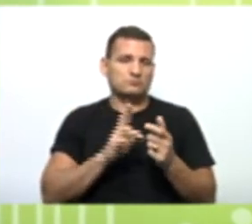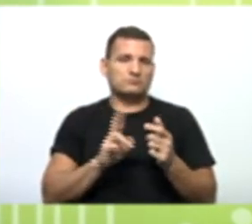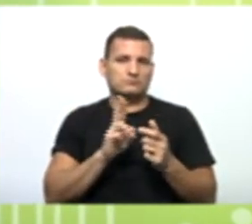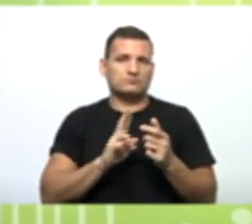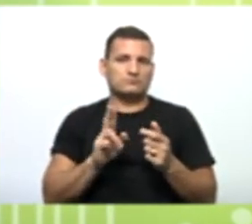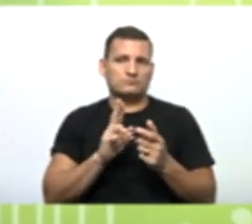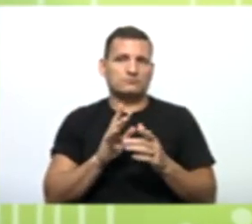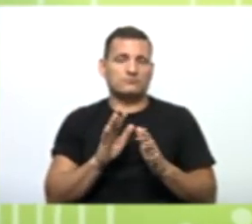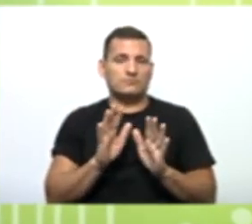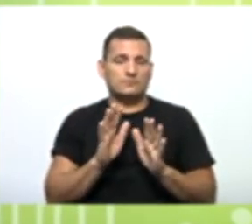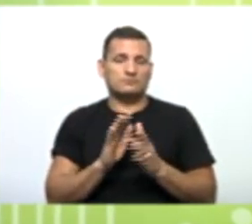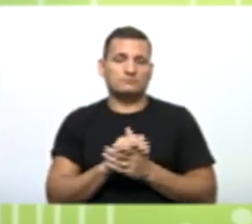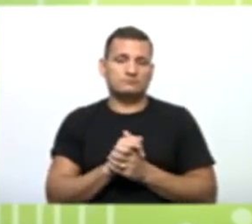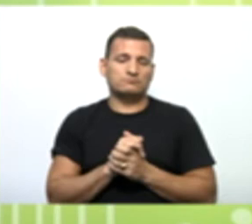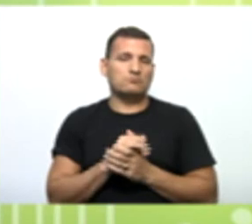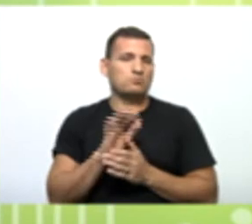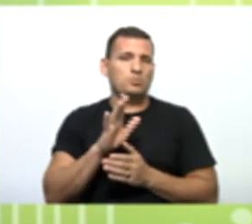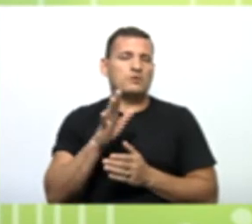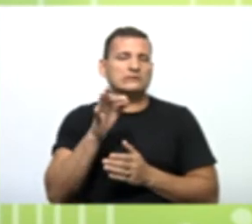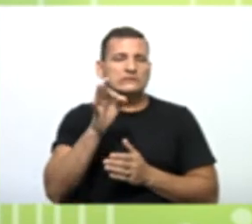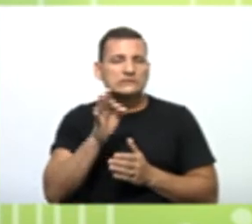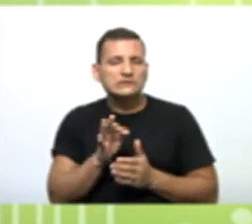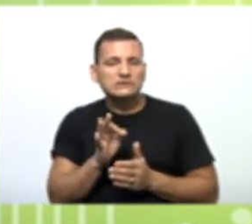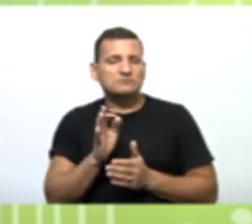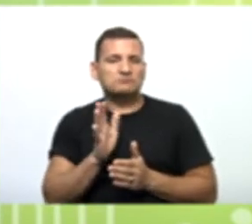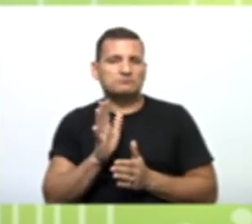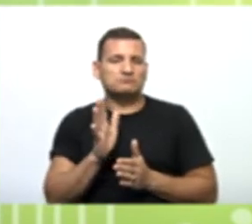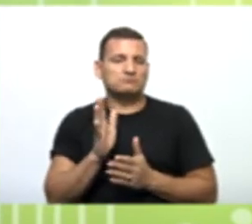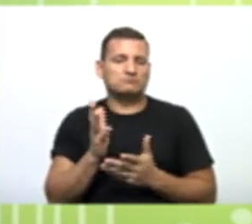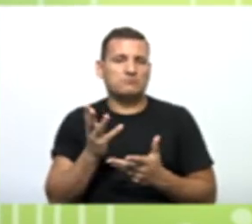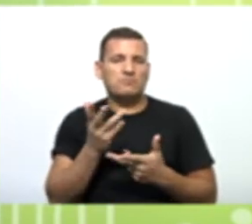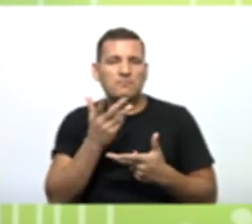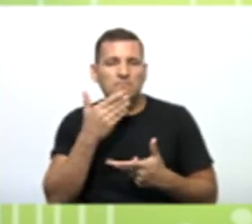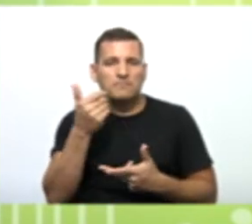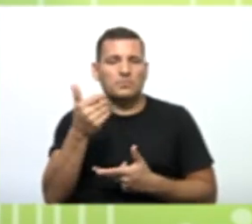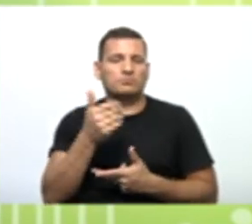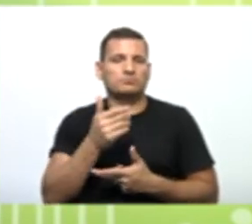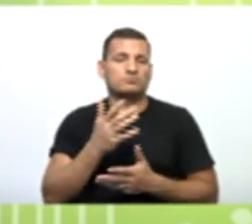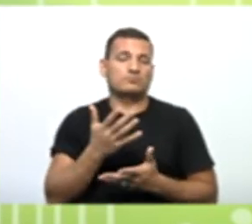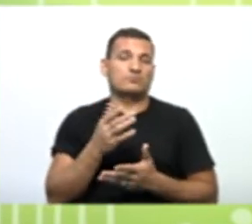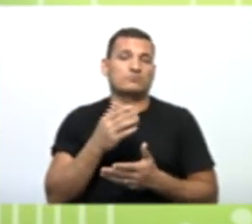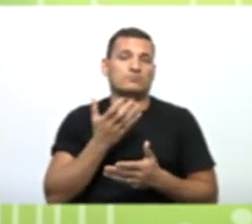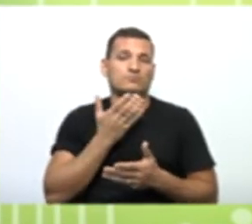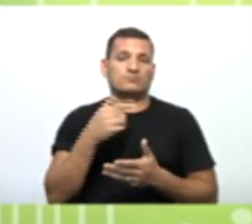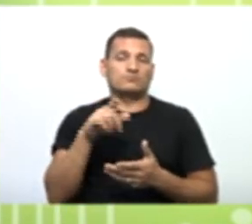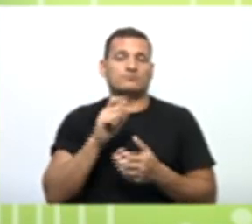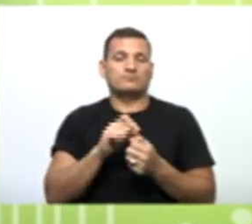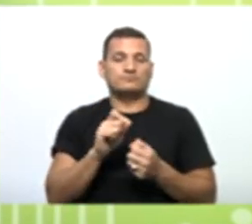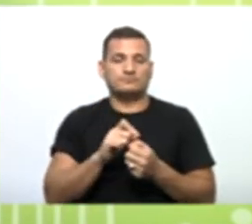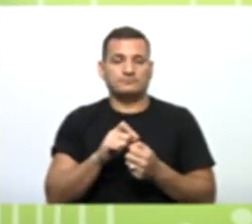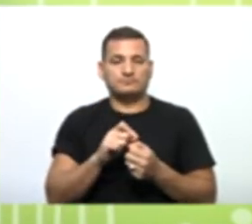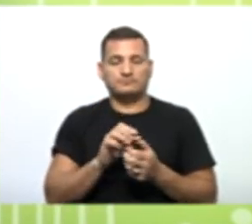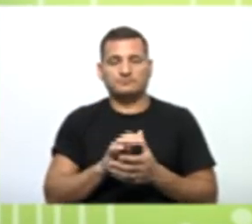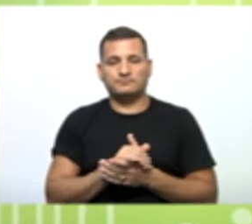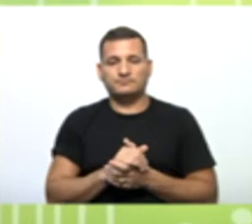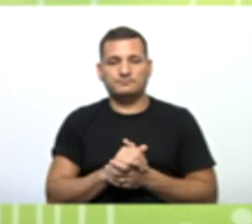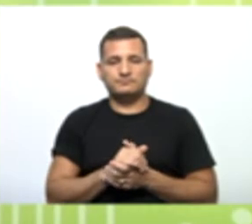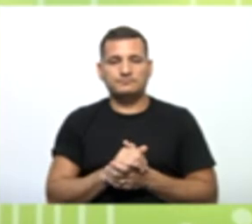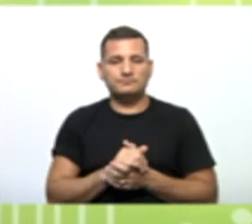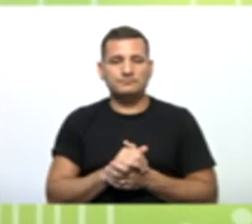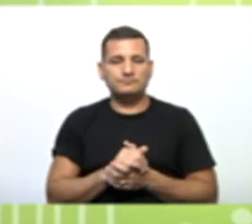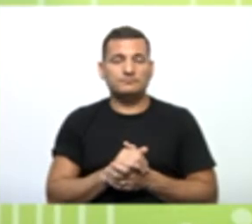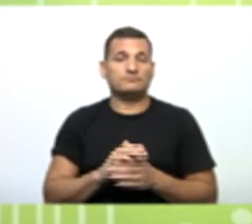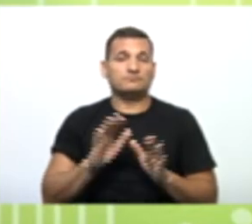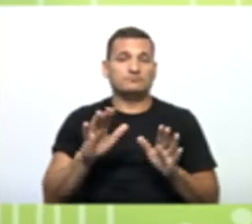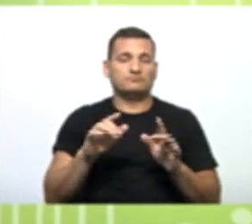utilizado, mas não é a mais eficaz, né? A mais eficiente. Então o que eu quero que vocês façam? Quando finalizar